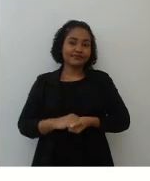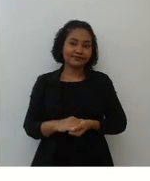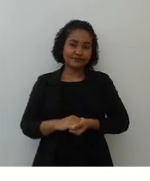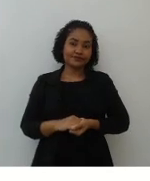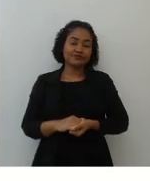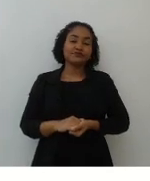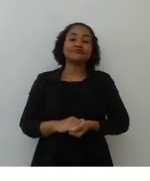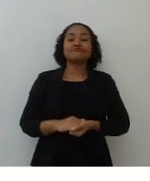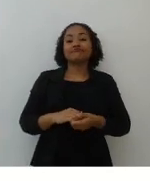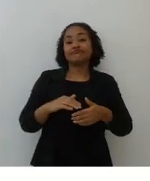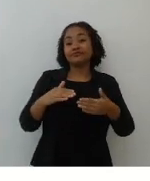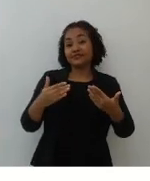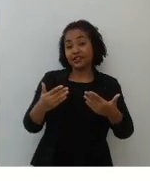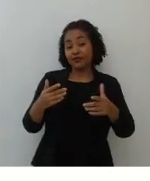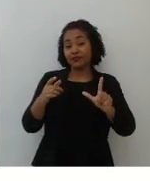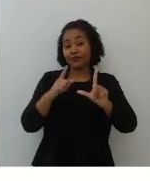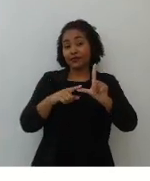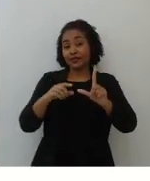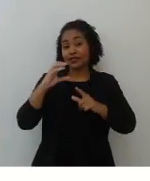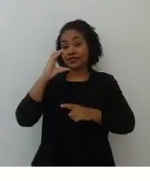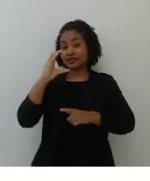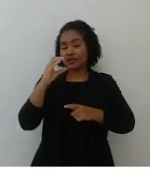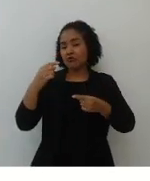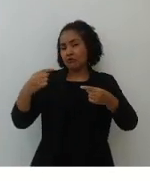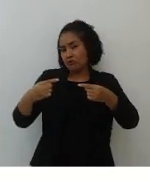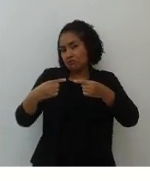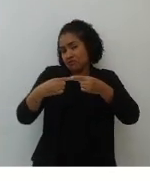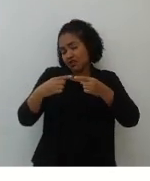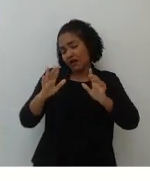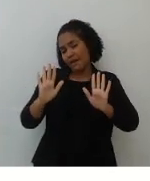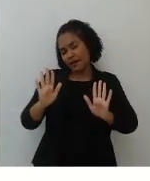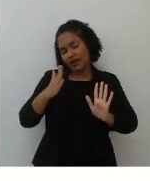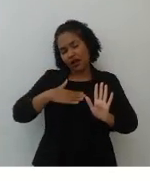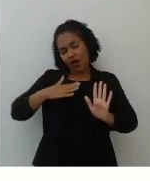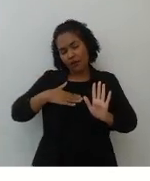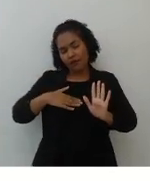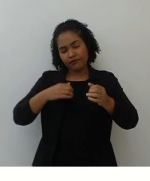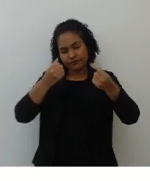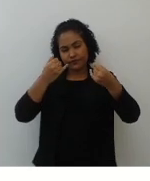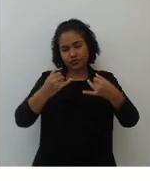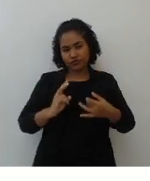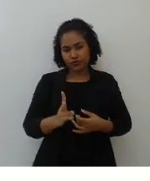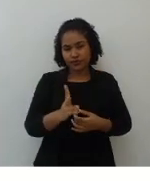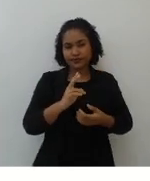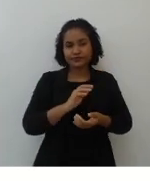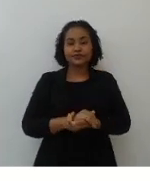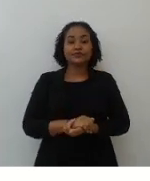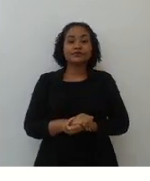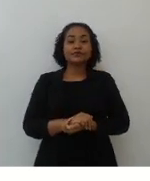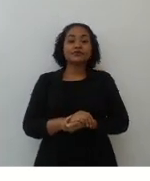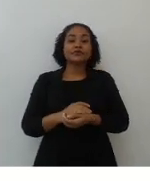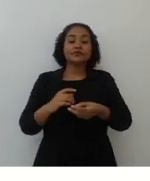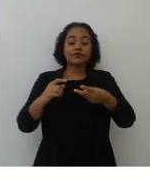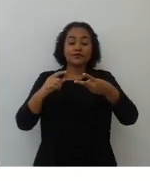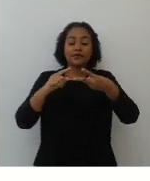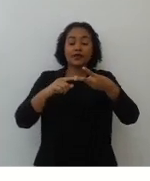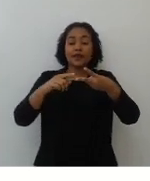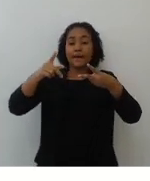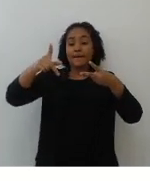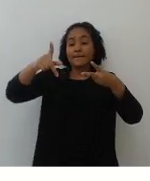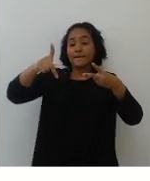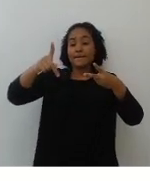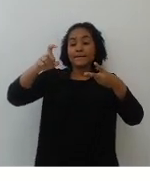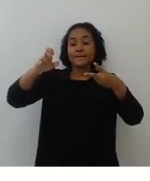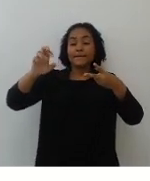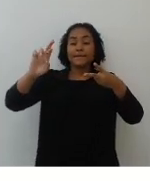de ribossomos com síntese de proteínas. Mas eu vou para o número 2. Número 2, peroxissomo, que a gente falou agora há pouco, ele tem a